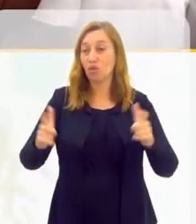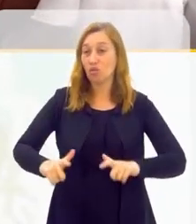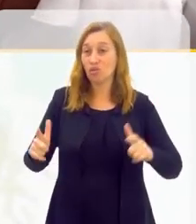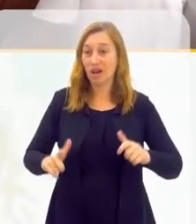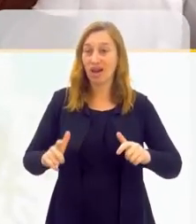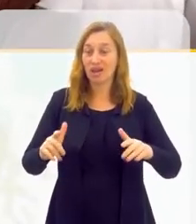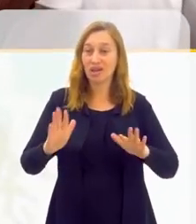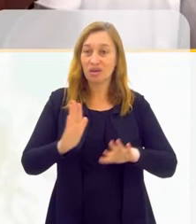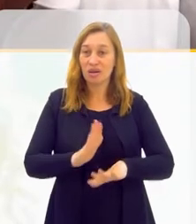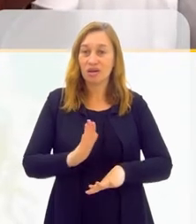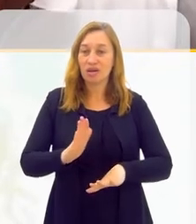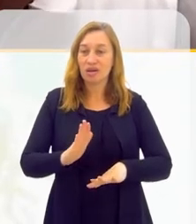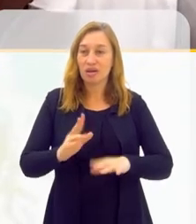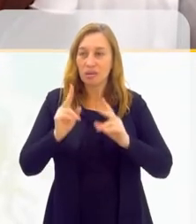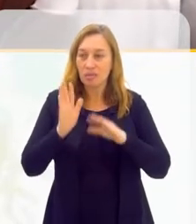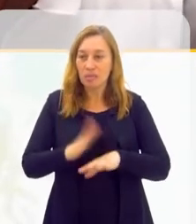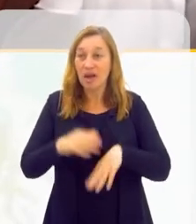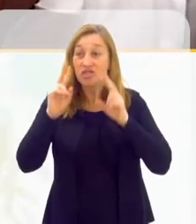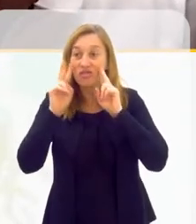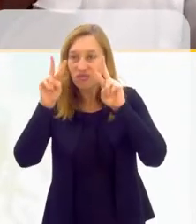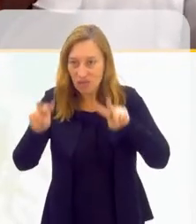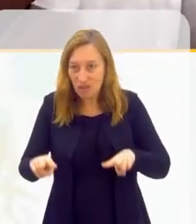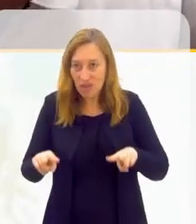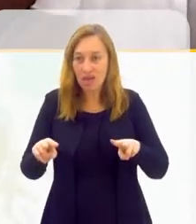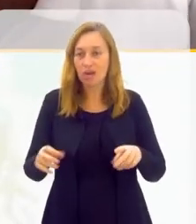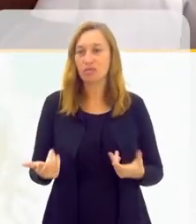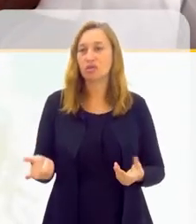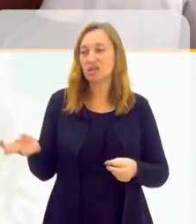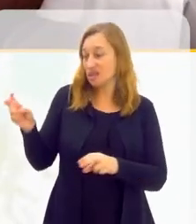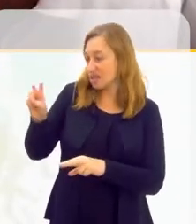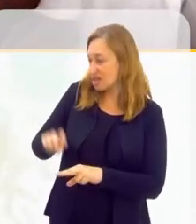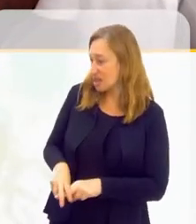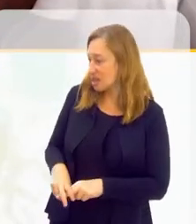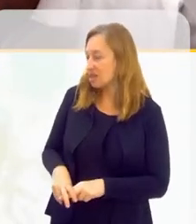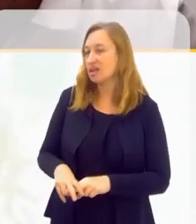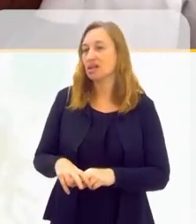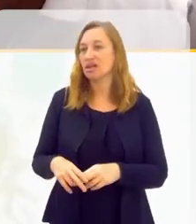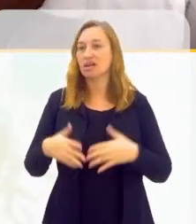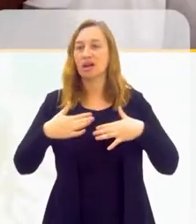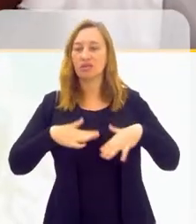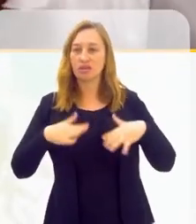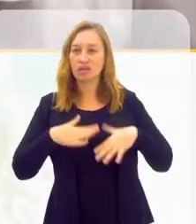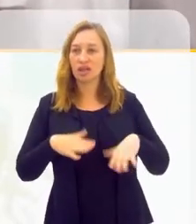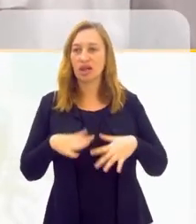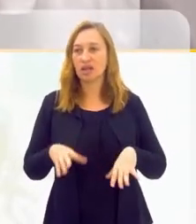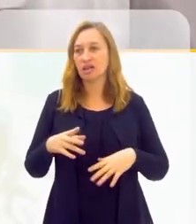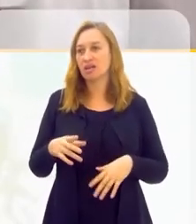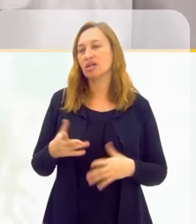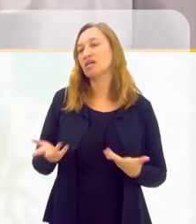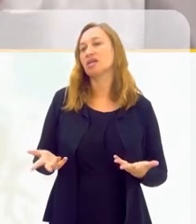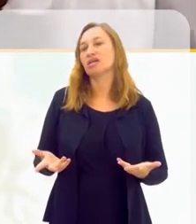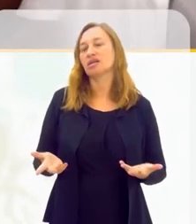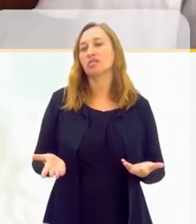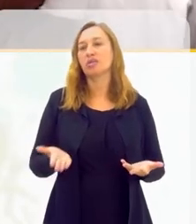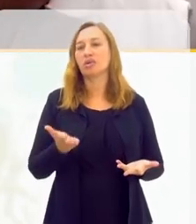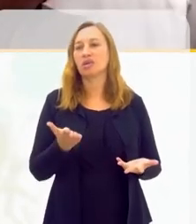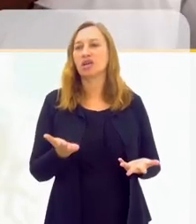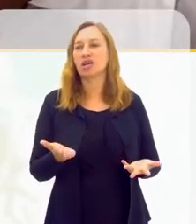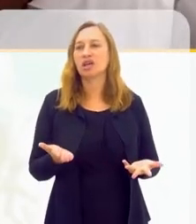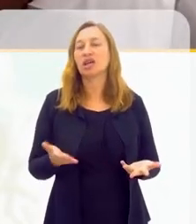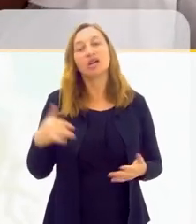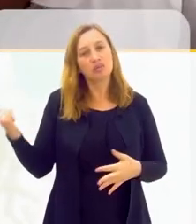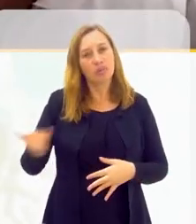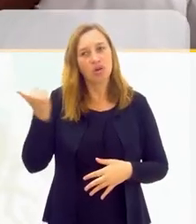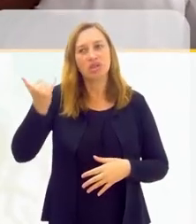mais visível, onde as pessoas também sentem maior à vontade para manifestar algumas coisas que não sentem cá fora,